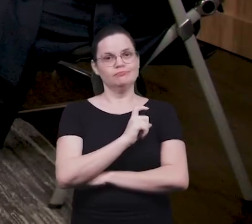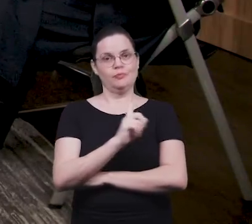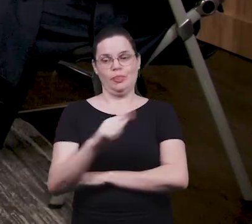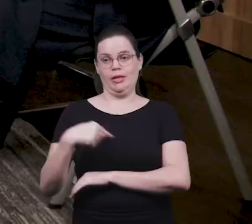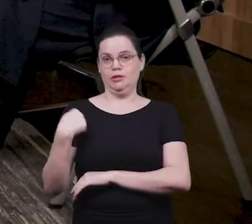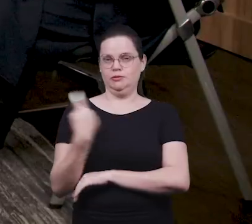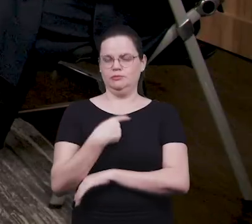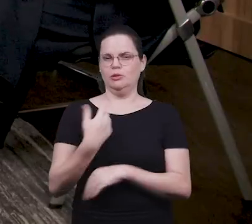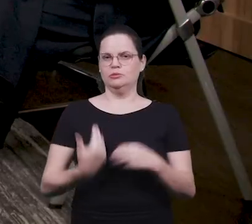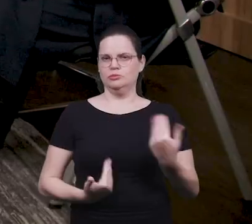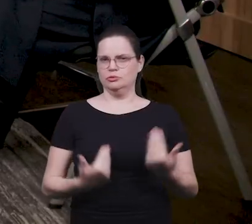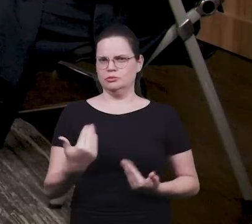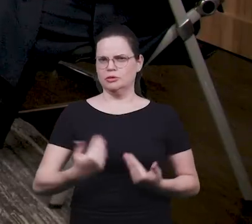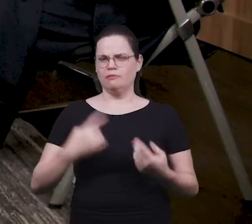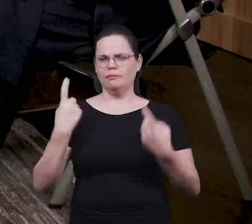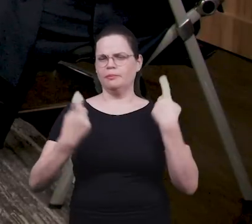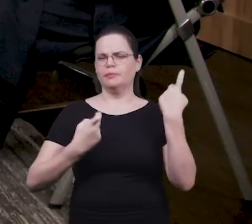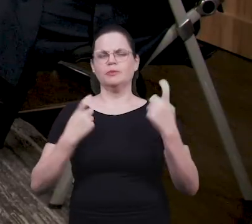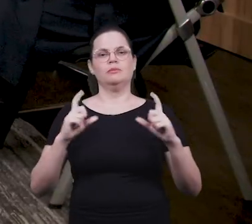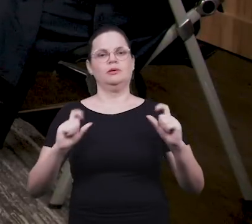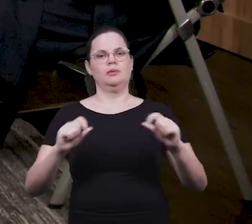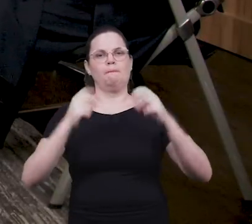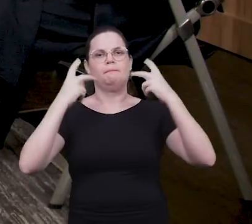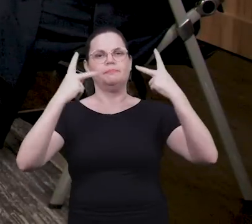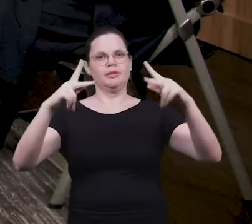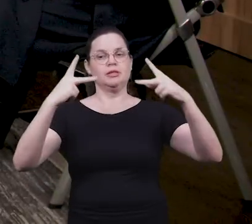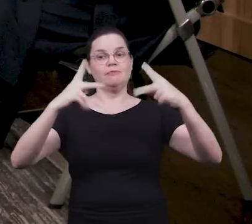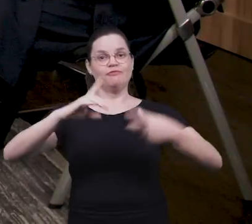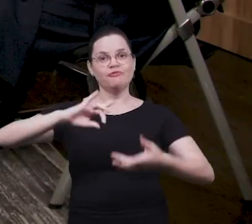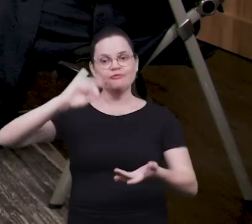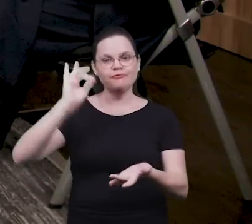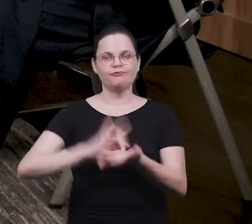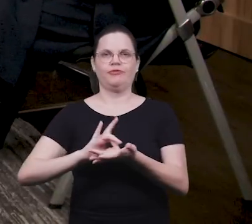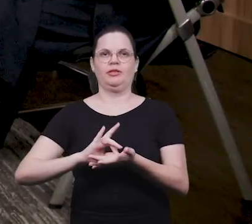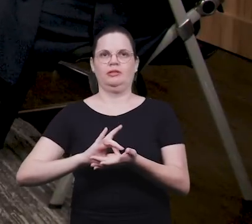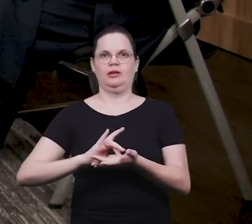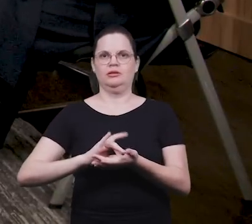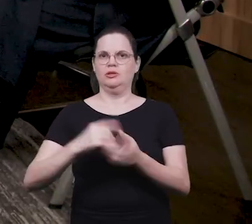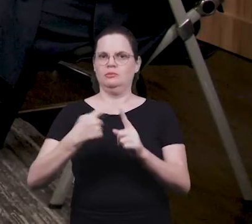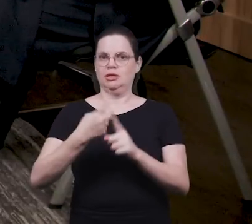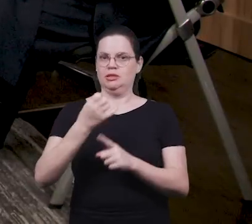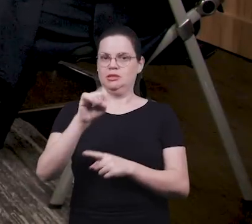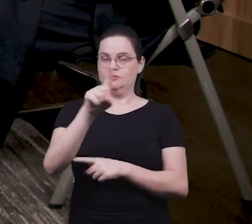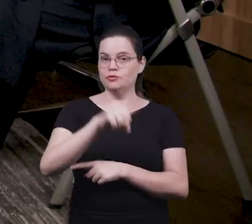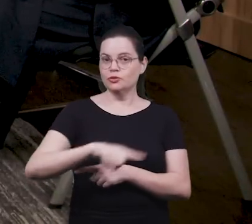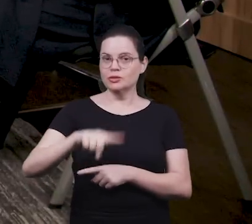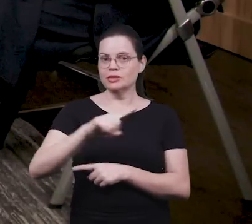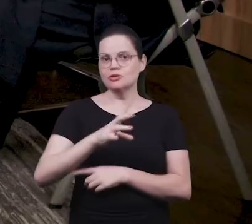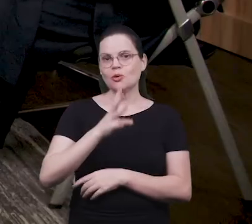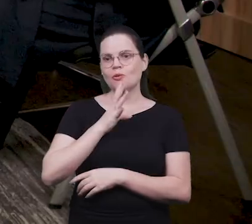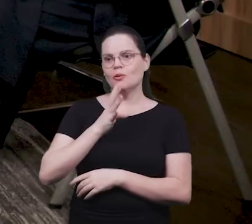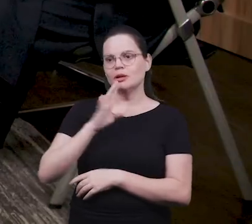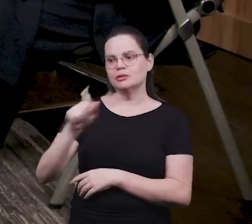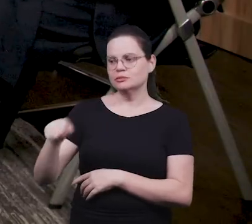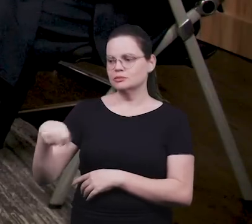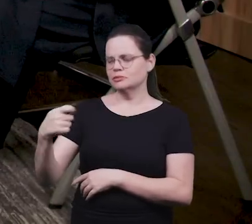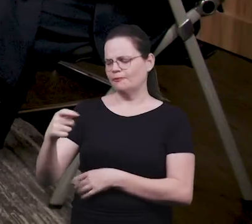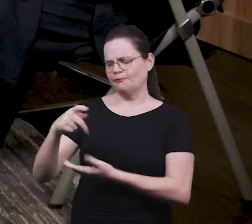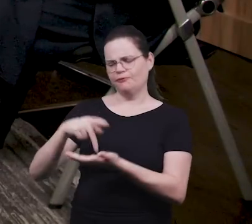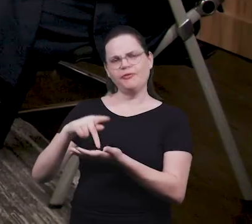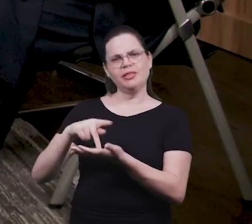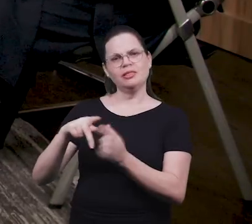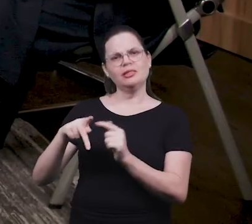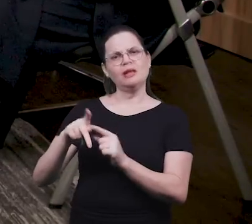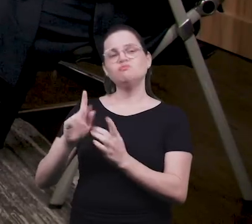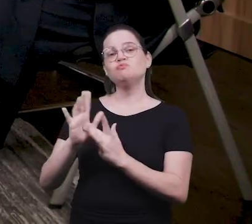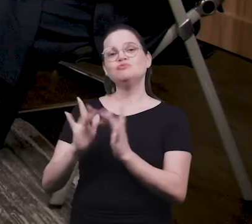verdade. Aí conhecereis a verdade e a verdade vos libertará. Então, uma simples verdade é que